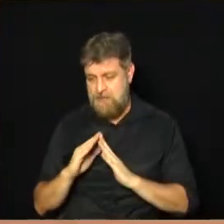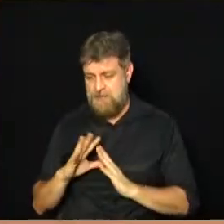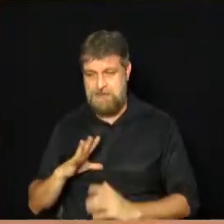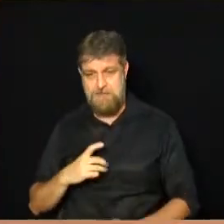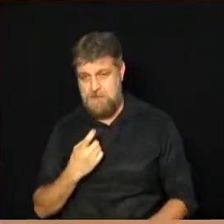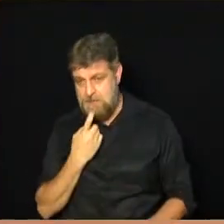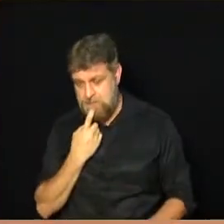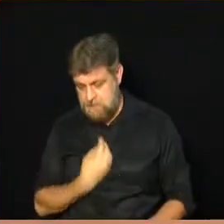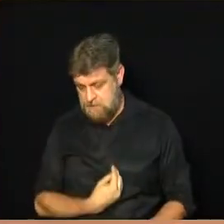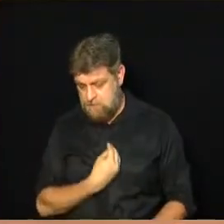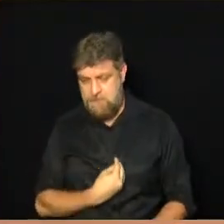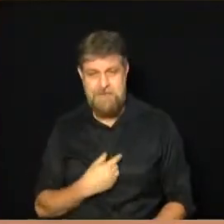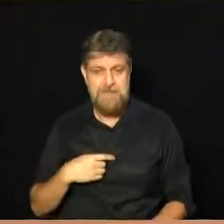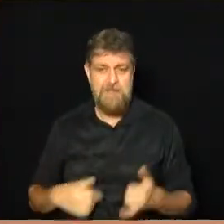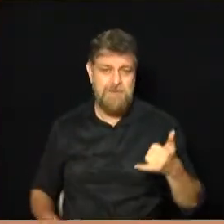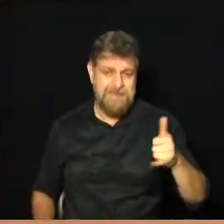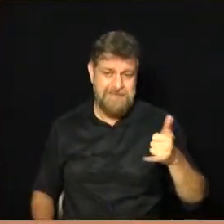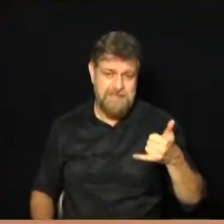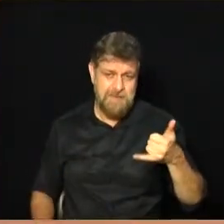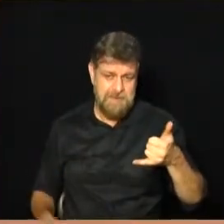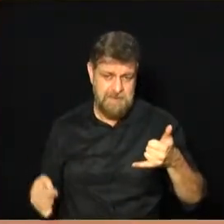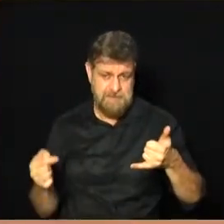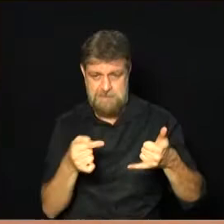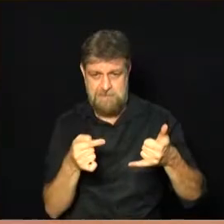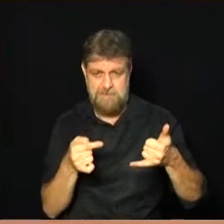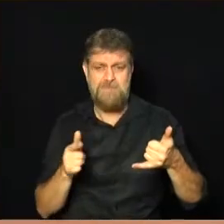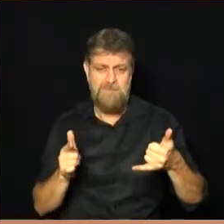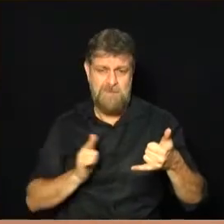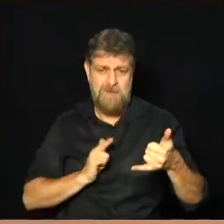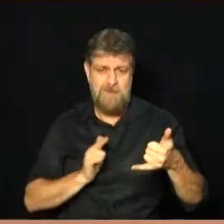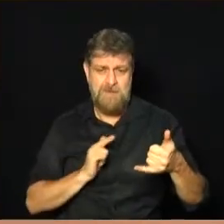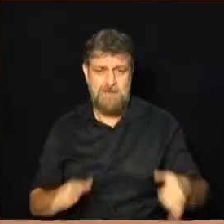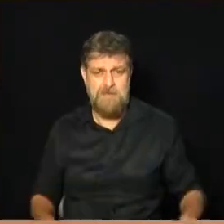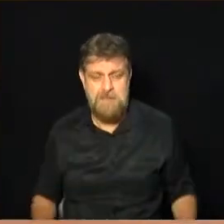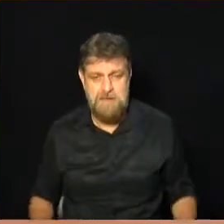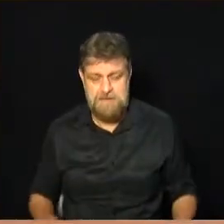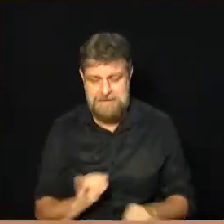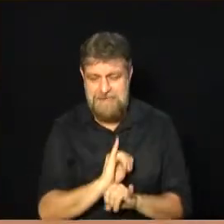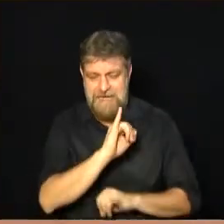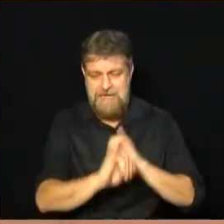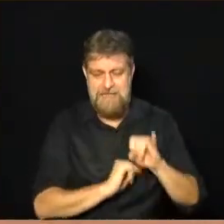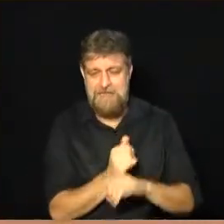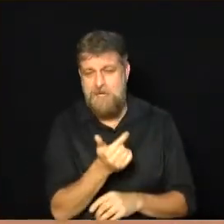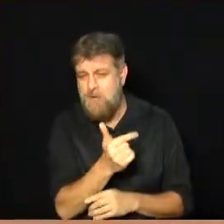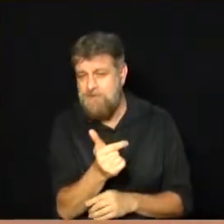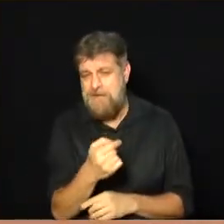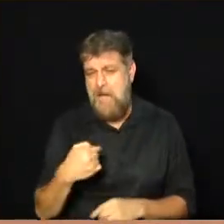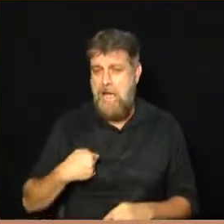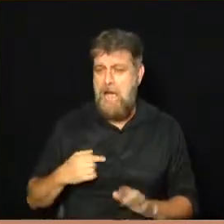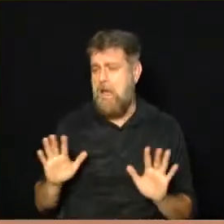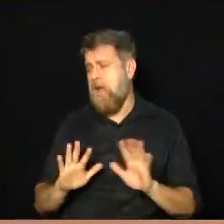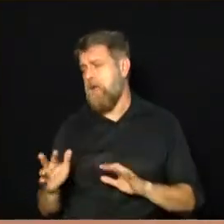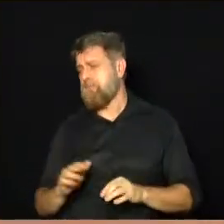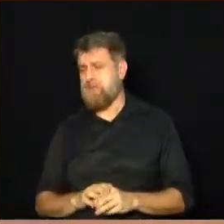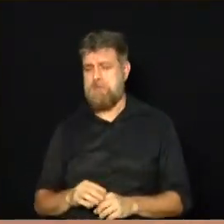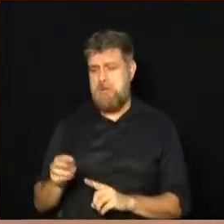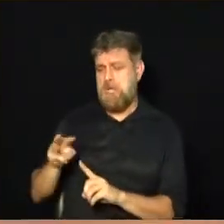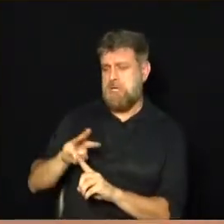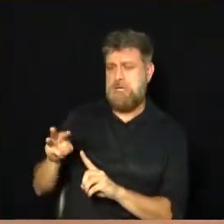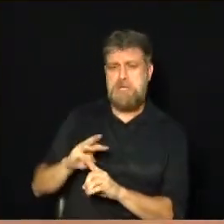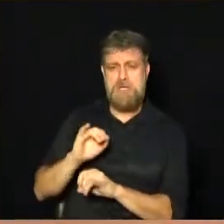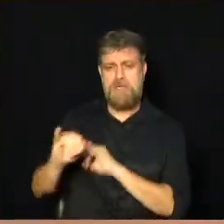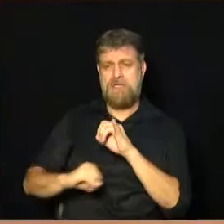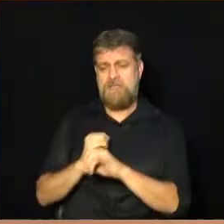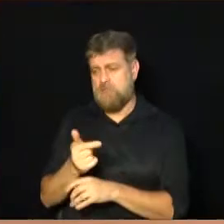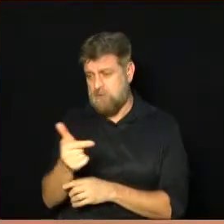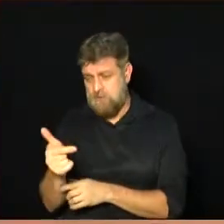ele tem ali, e se ele não tiver, às vezes, a internet que ele não tem, mas eu não tenho internet, acabou o meu plano, sei lá, gastei